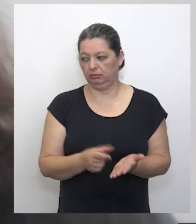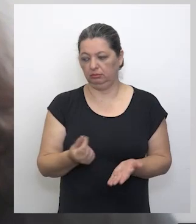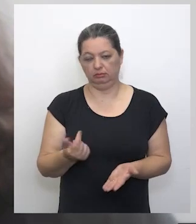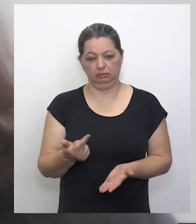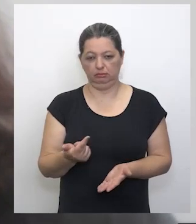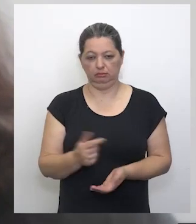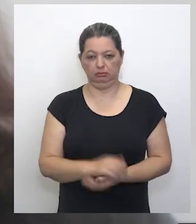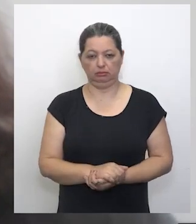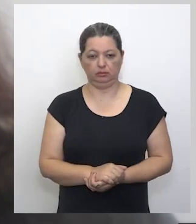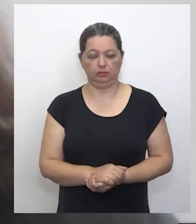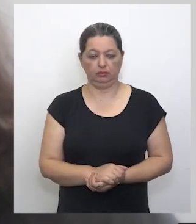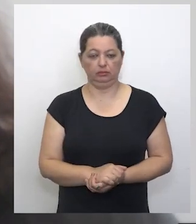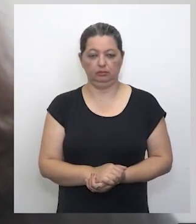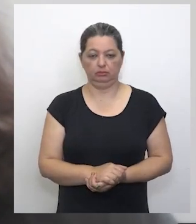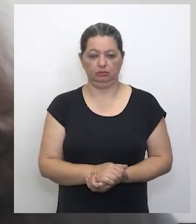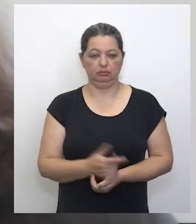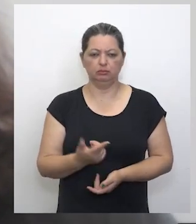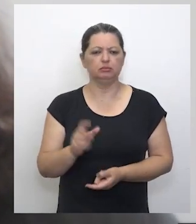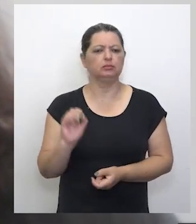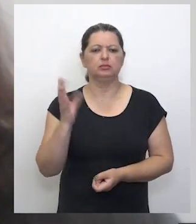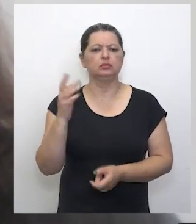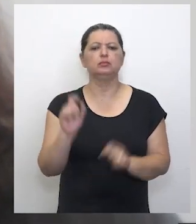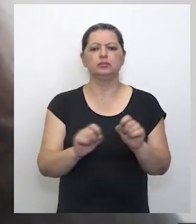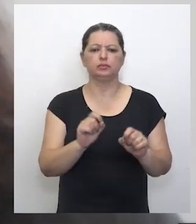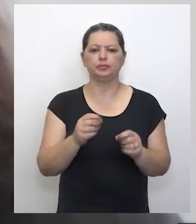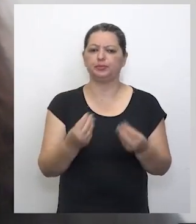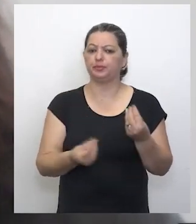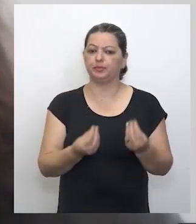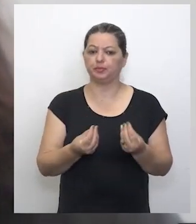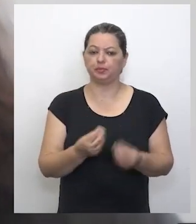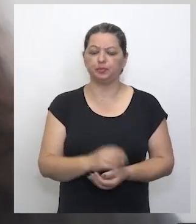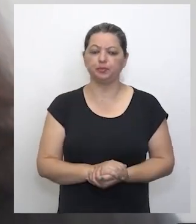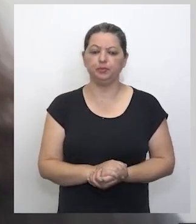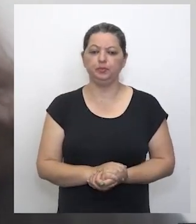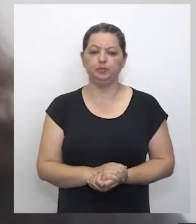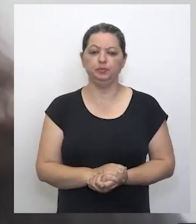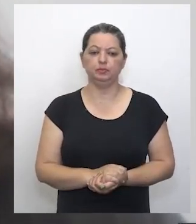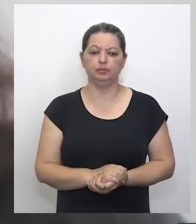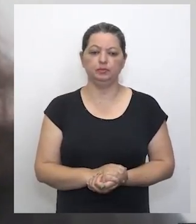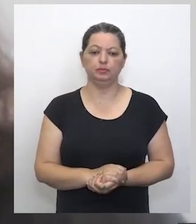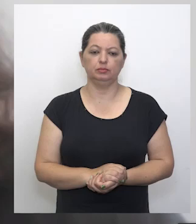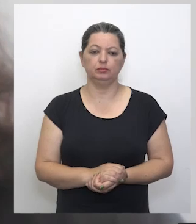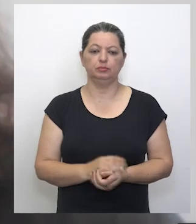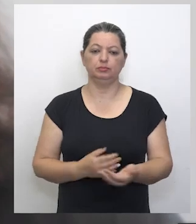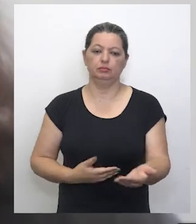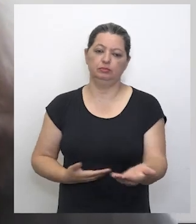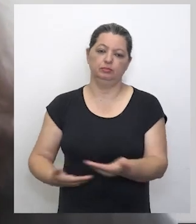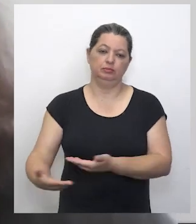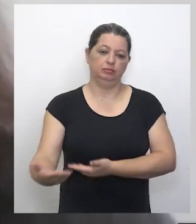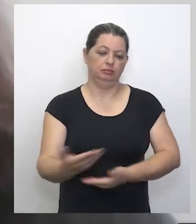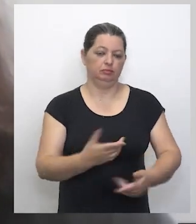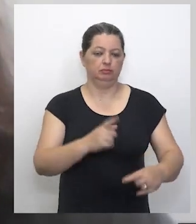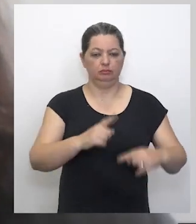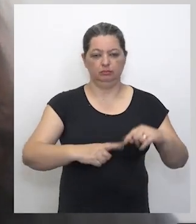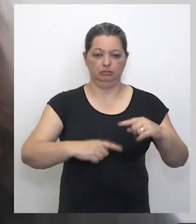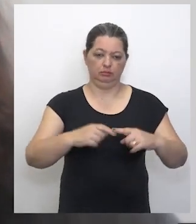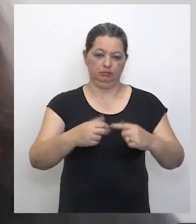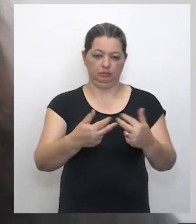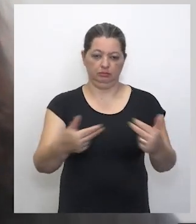O que acontecia? As pessoas, elas trocavam as mercadorias,